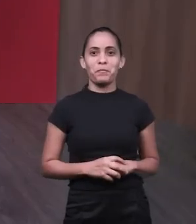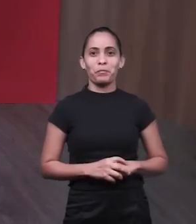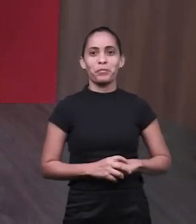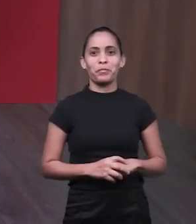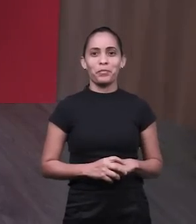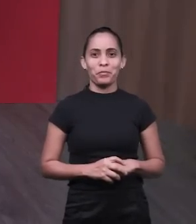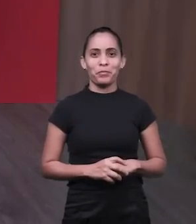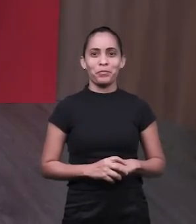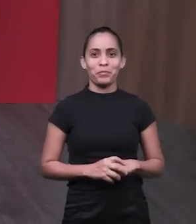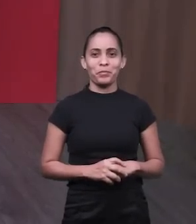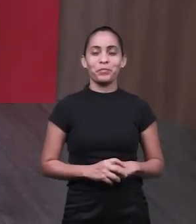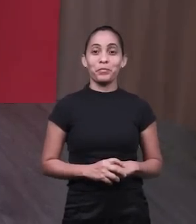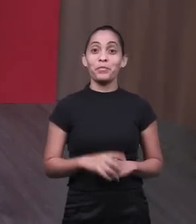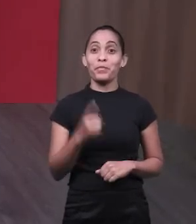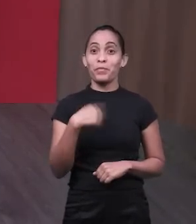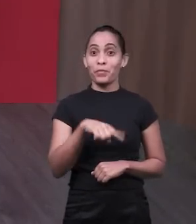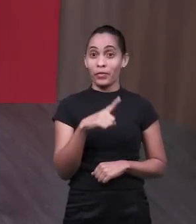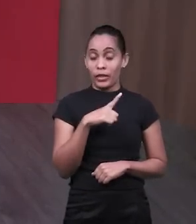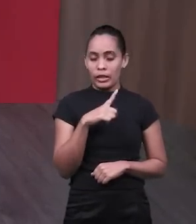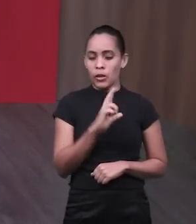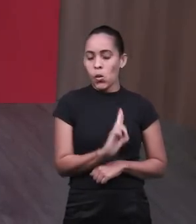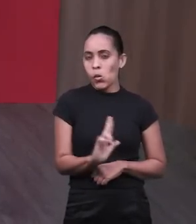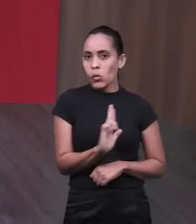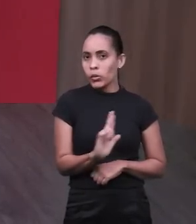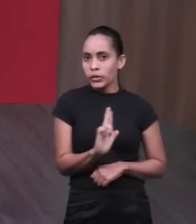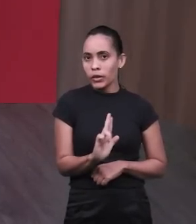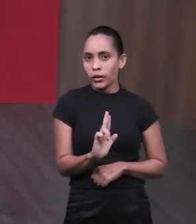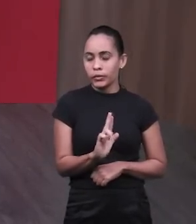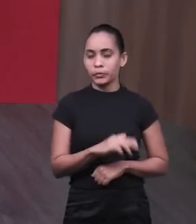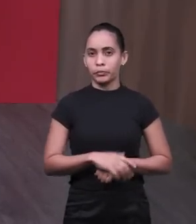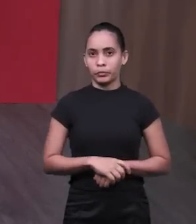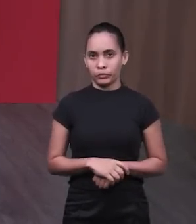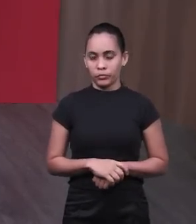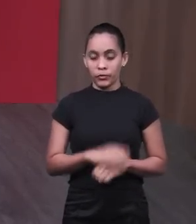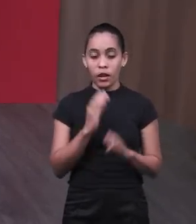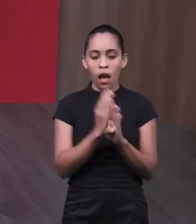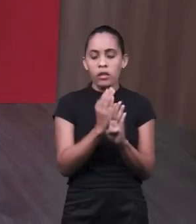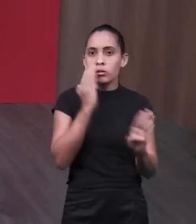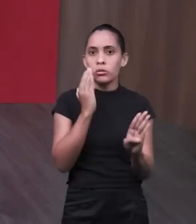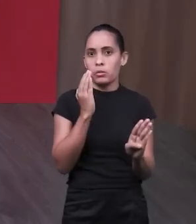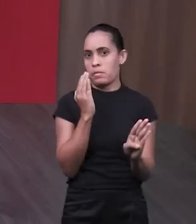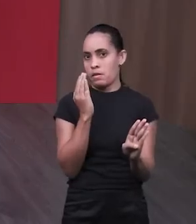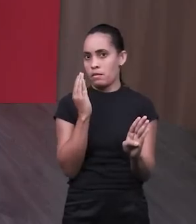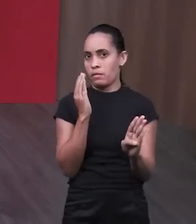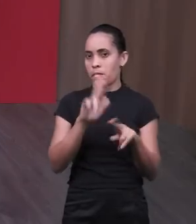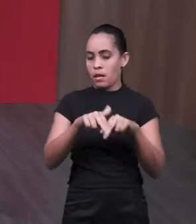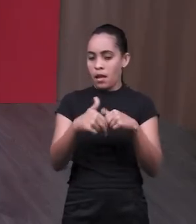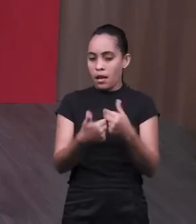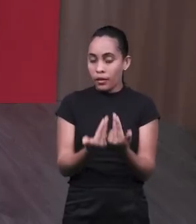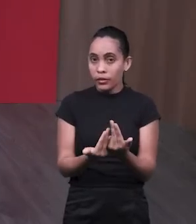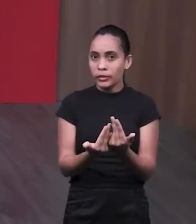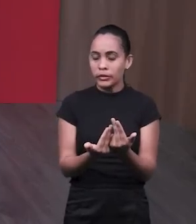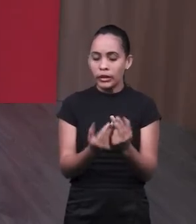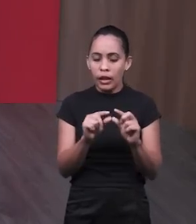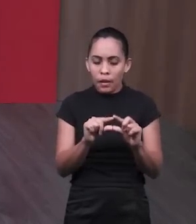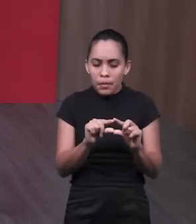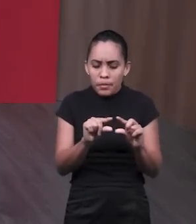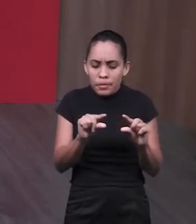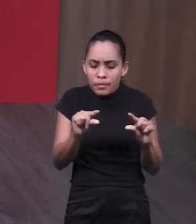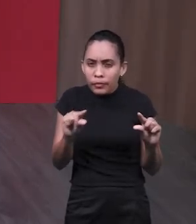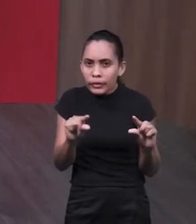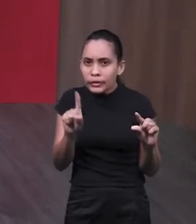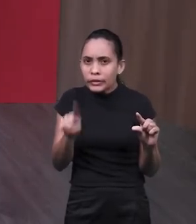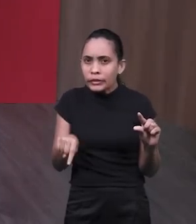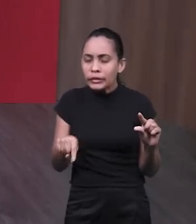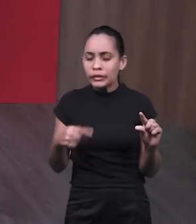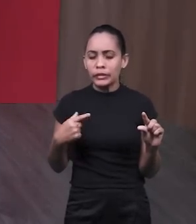gênios, marcou, está aí hoje o GPS que todo mundo está usando, agradeço a descoberta de Einstein. E tem uma parte na biografia dele que eu